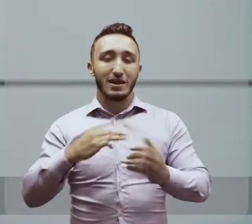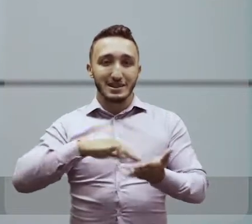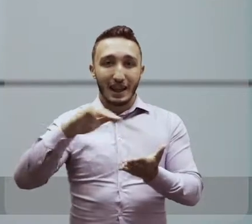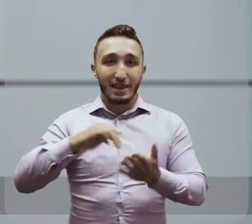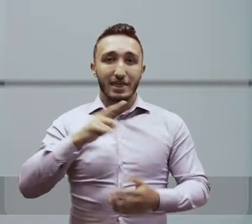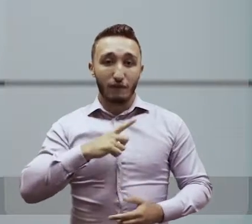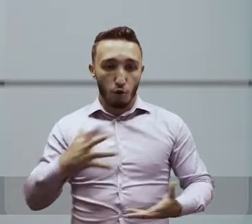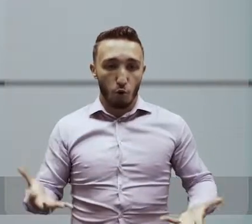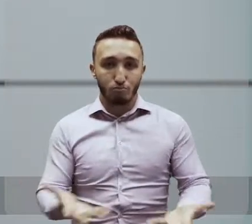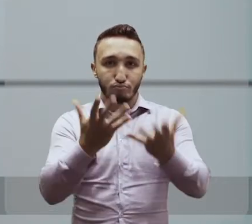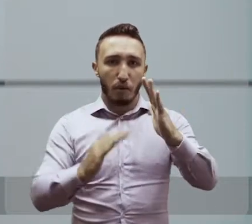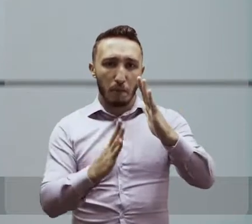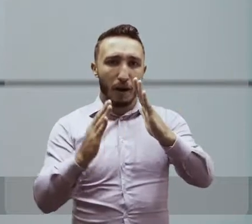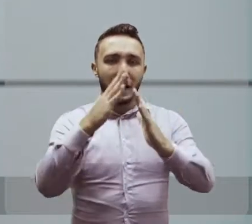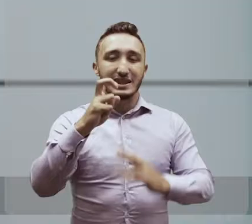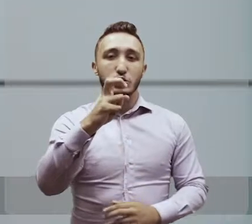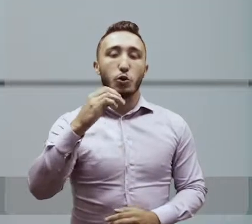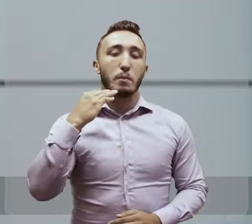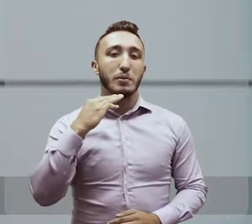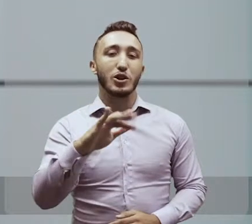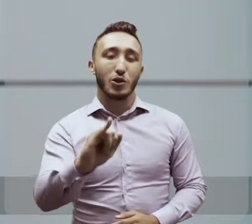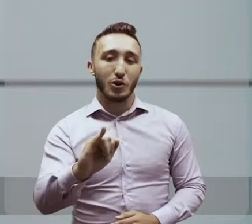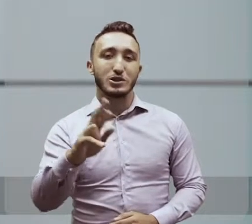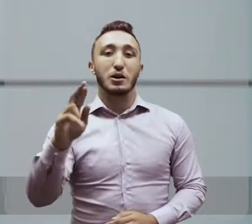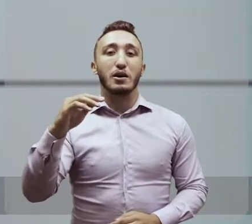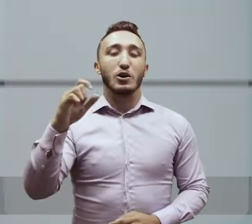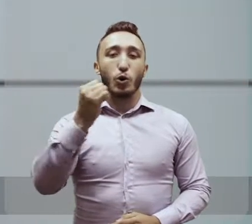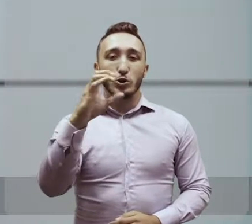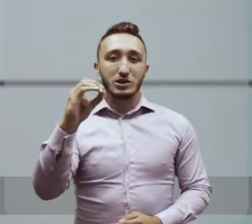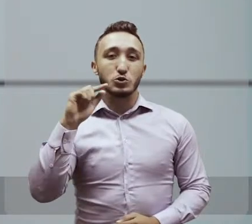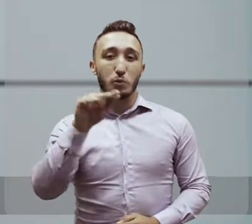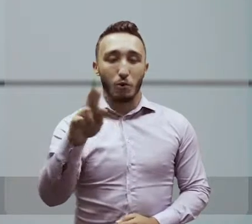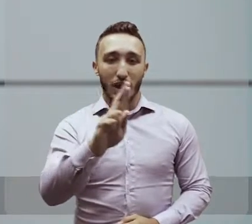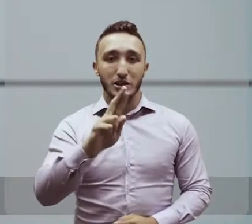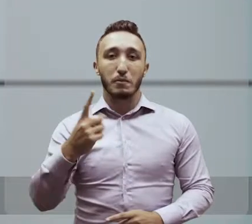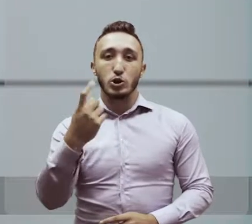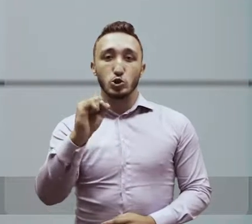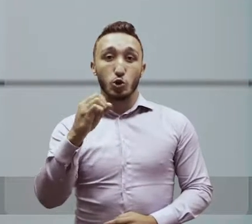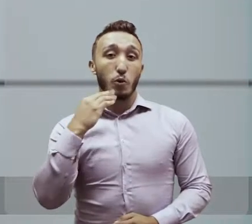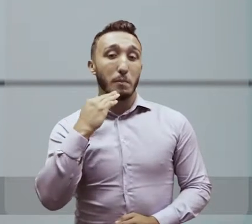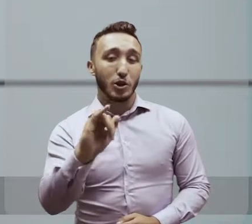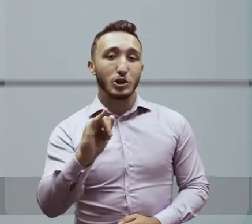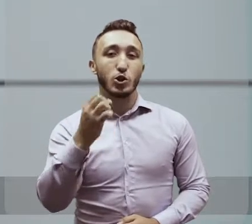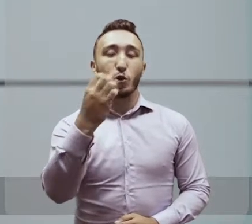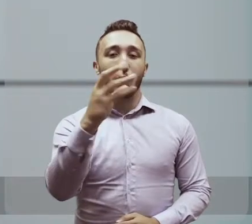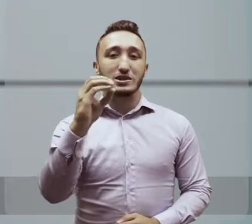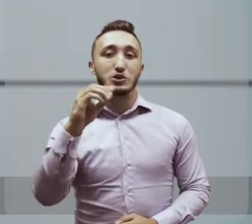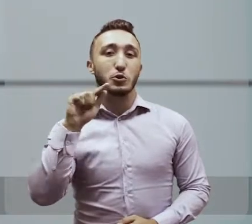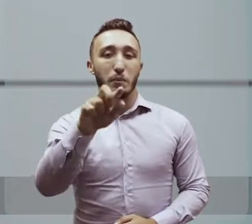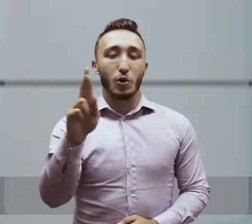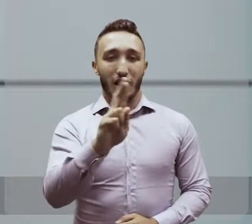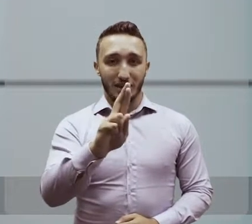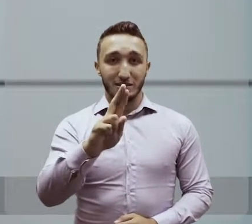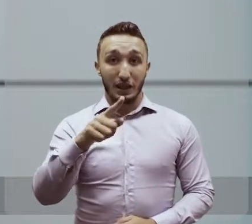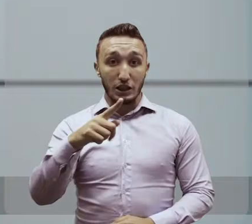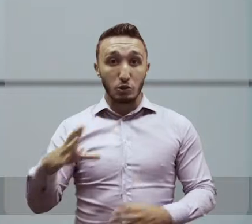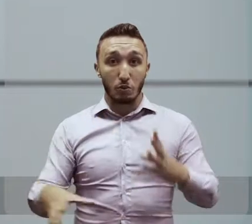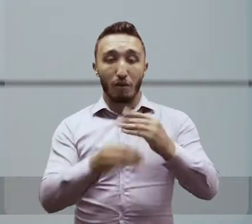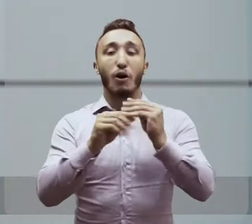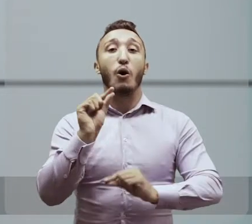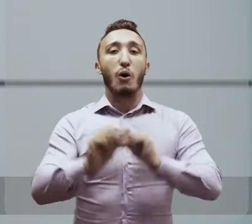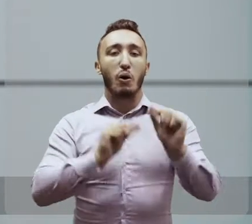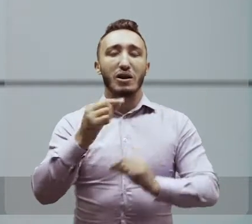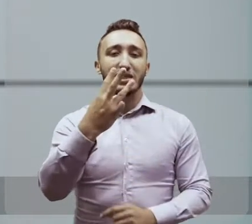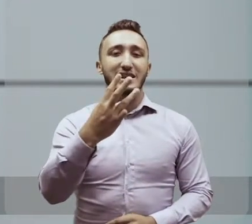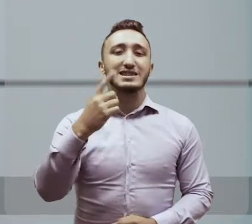2019 para 2020, o orçamento da Secretaria cresceu de 5 milhões e 800 mil reais para 18 milhões e 400 mil